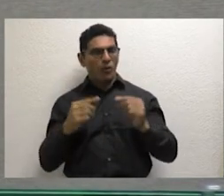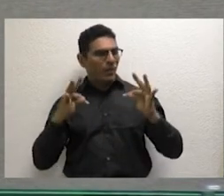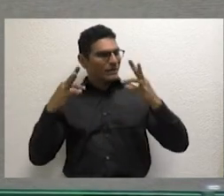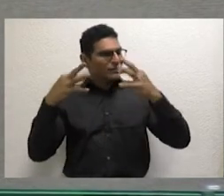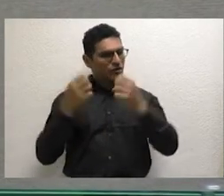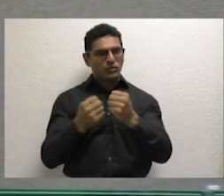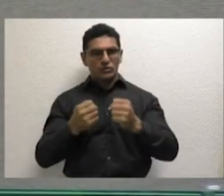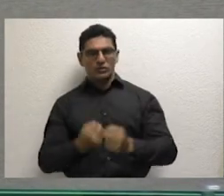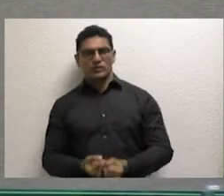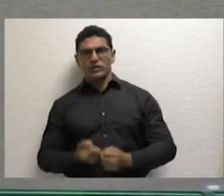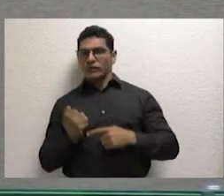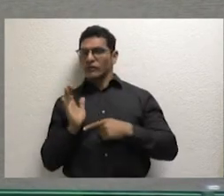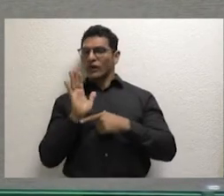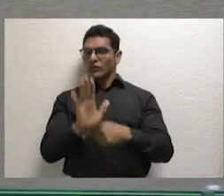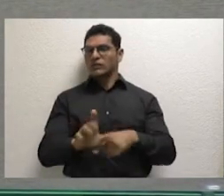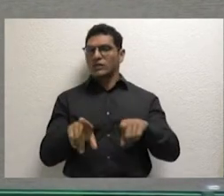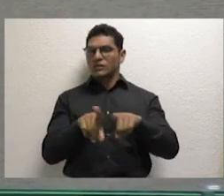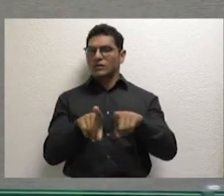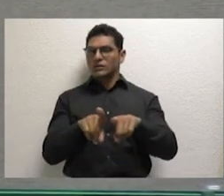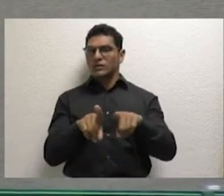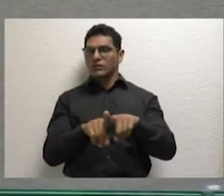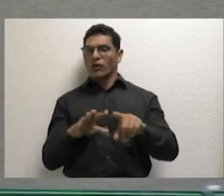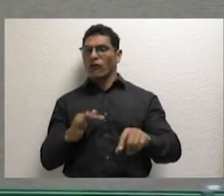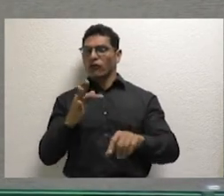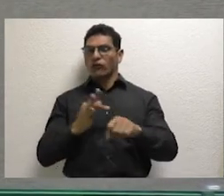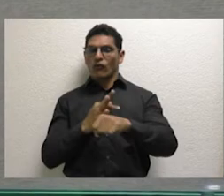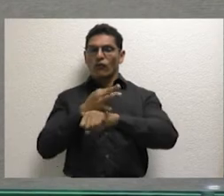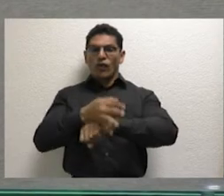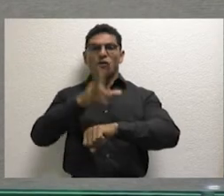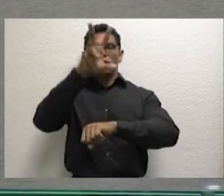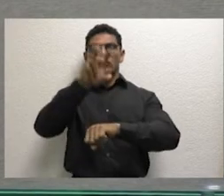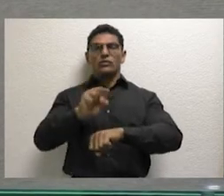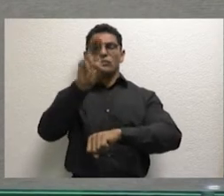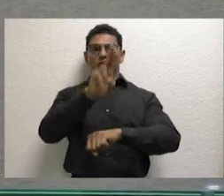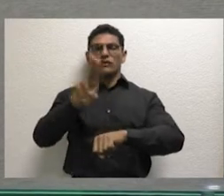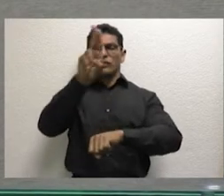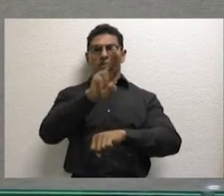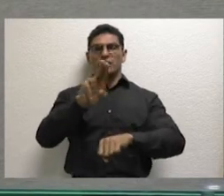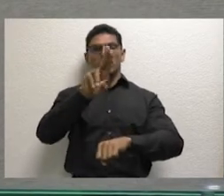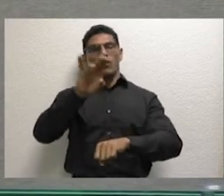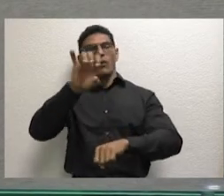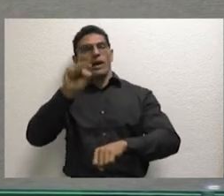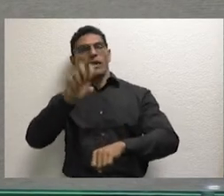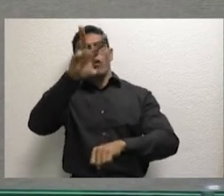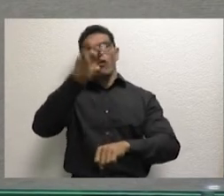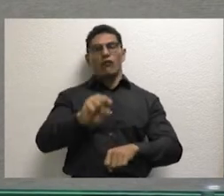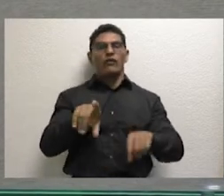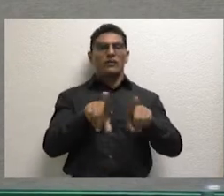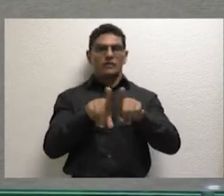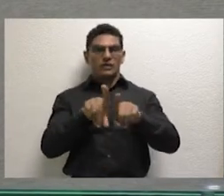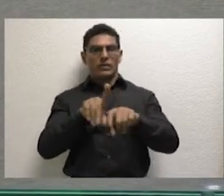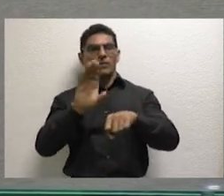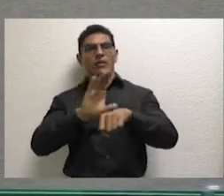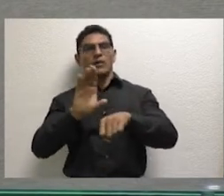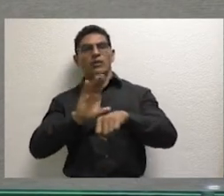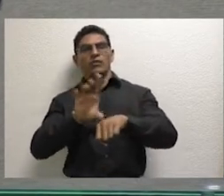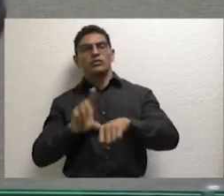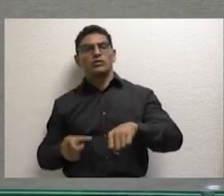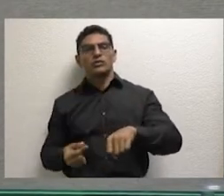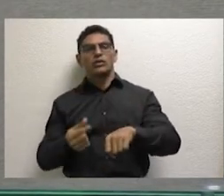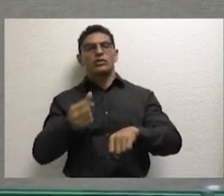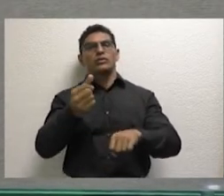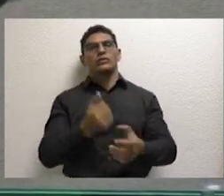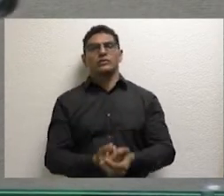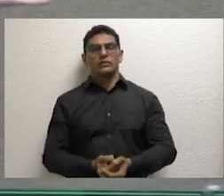também para a questão acadêmica das nossas universidades tanto o EA quanto o FAM para os cursos de economia de